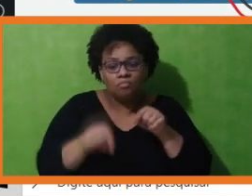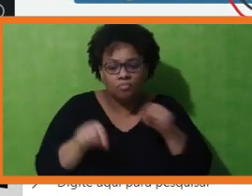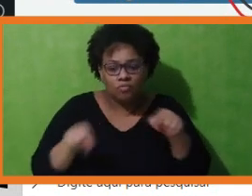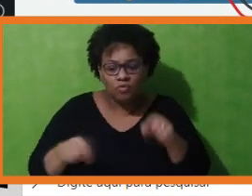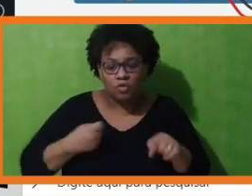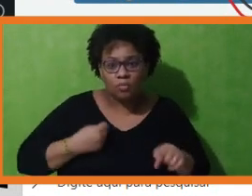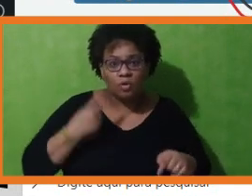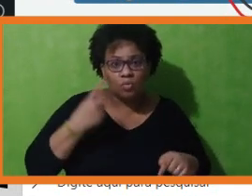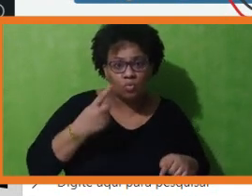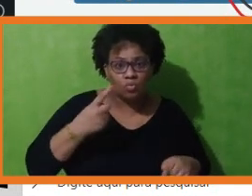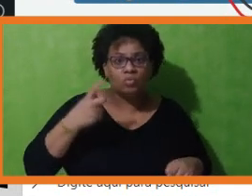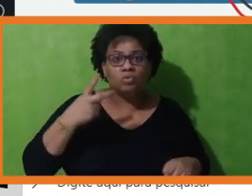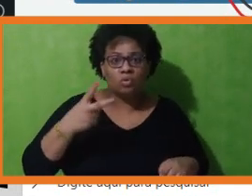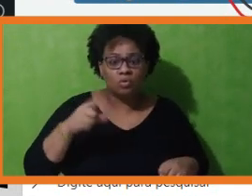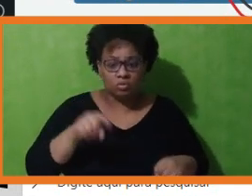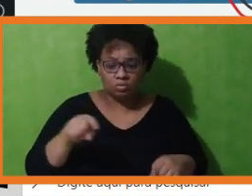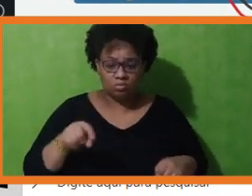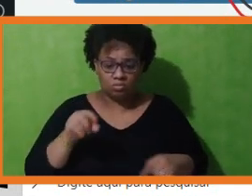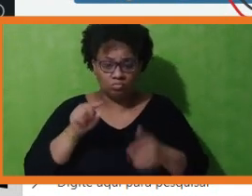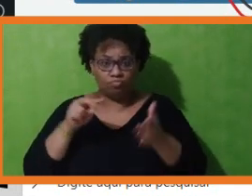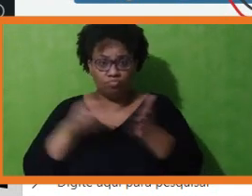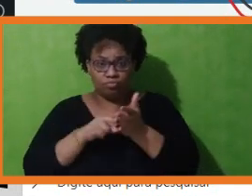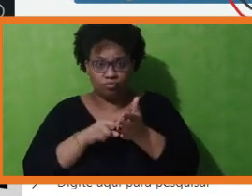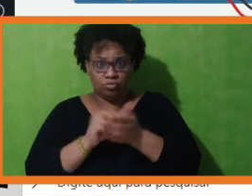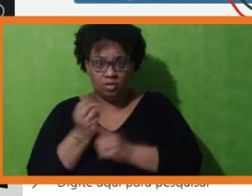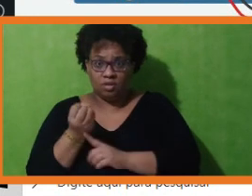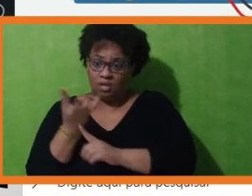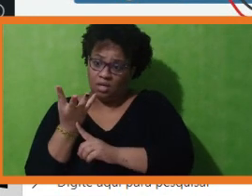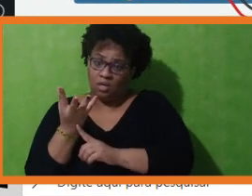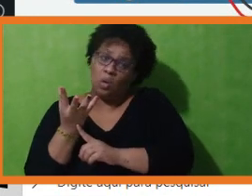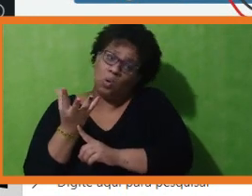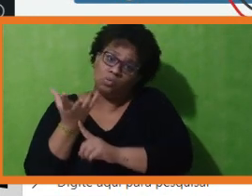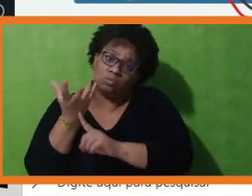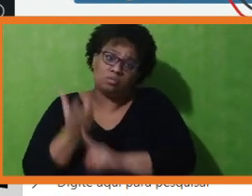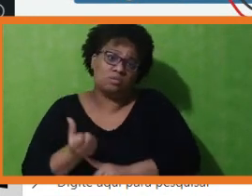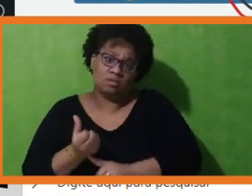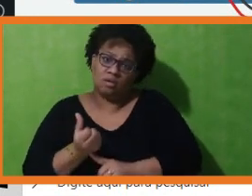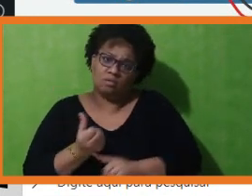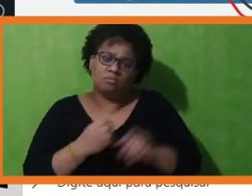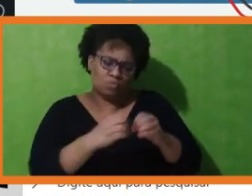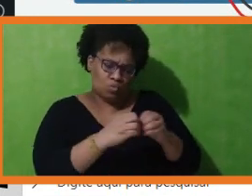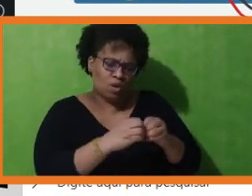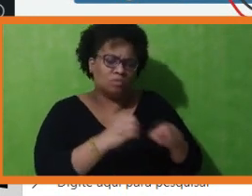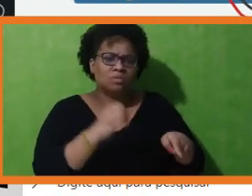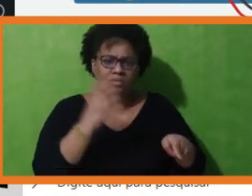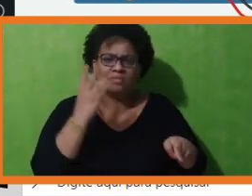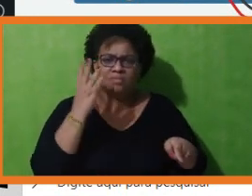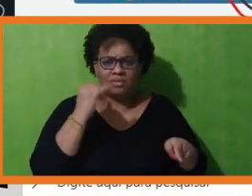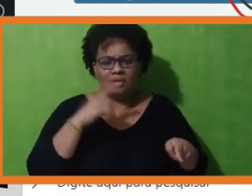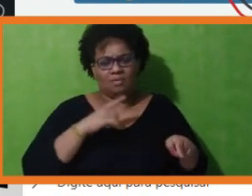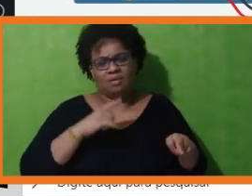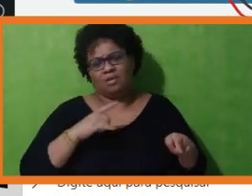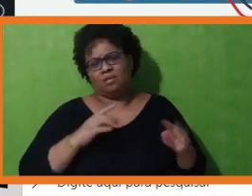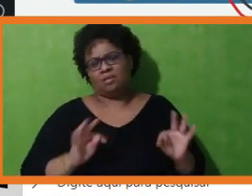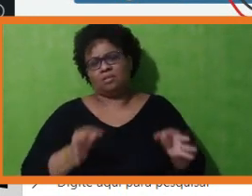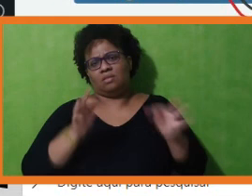aqui. O botão 1 e o botão 2, ele só pode estar ligado ou desligado. O Arduino ele lê isso, como